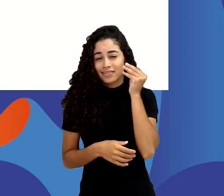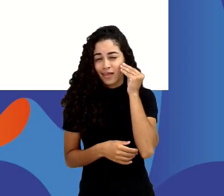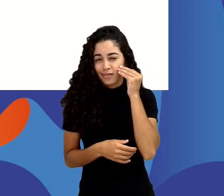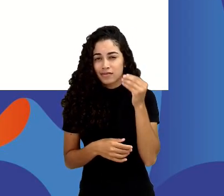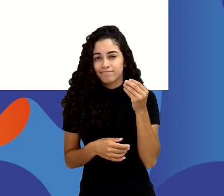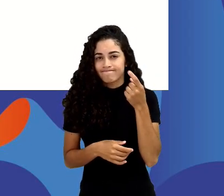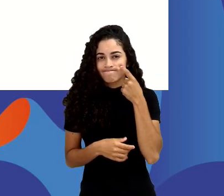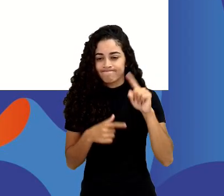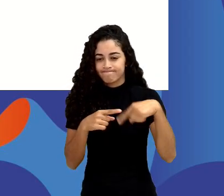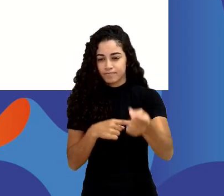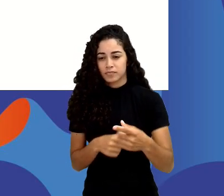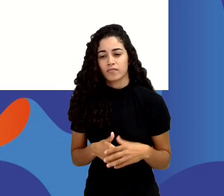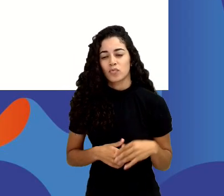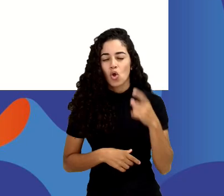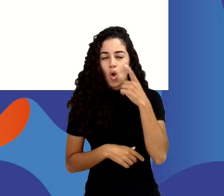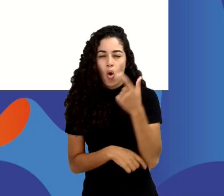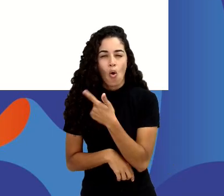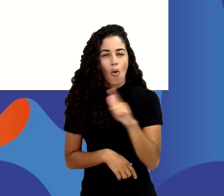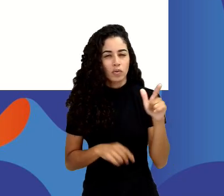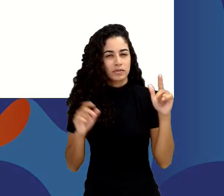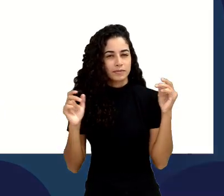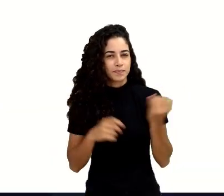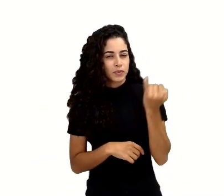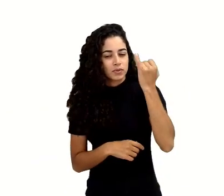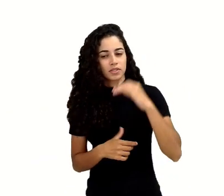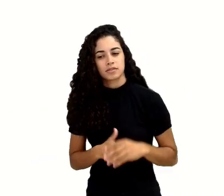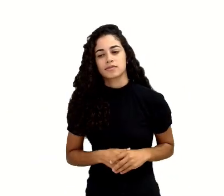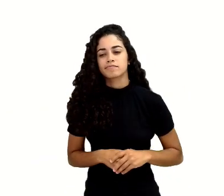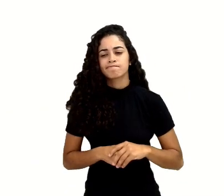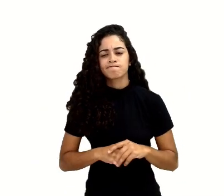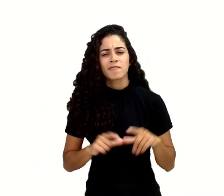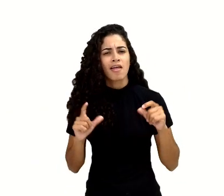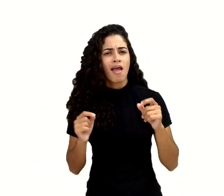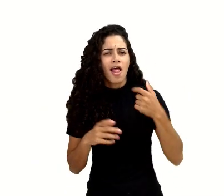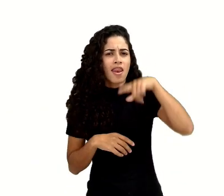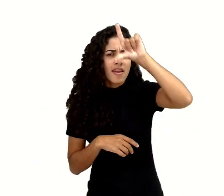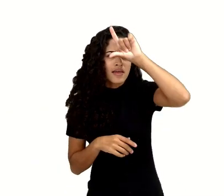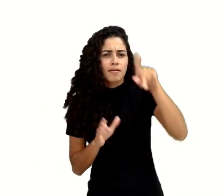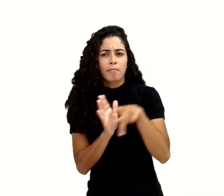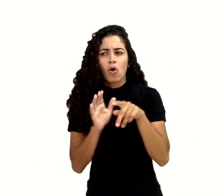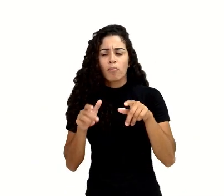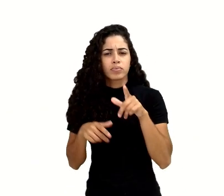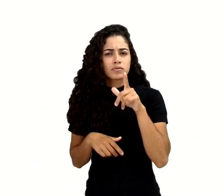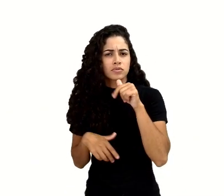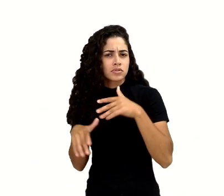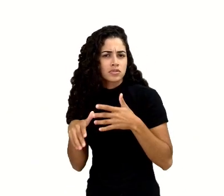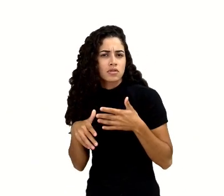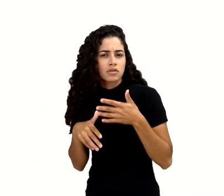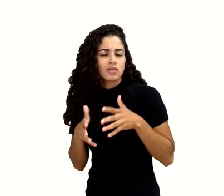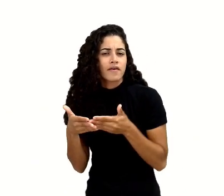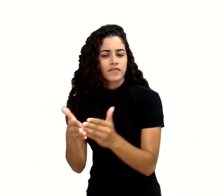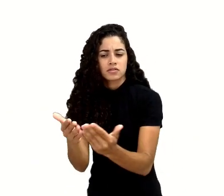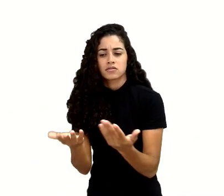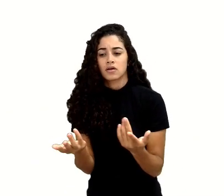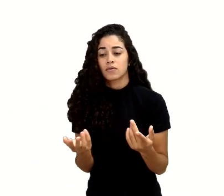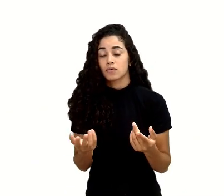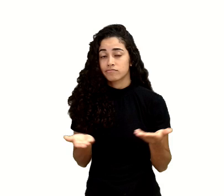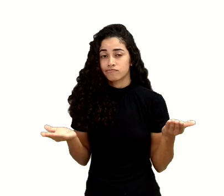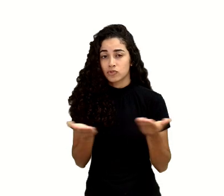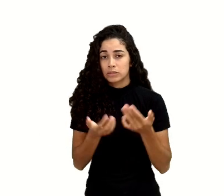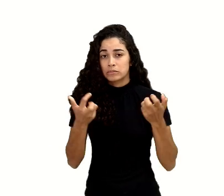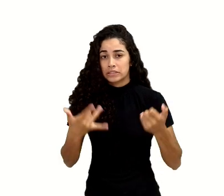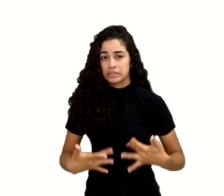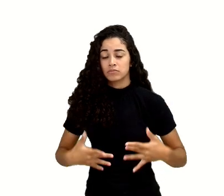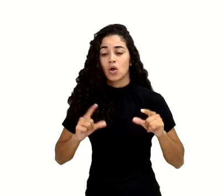pouco. Mas vejam, outra questão importante. Quem liderou as navegações? Um aspecto a ser mencionado é